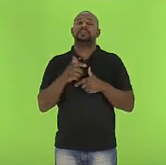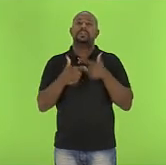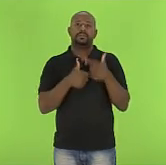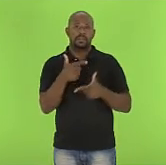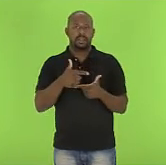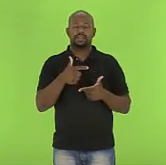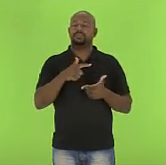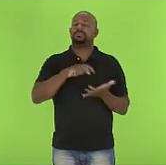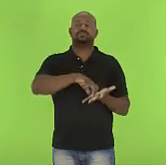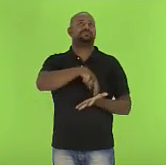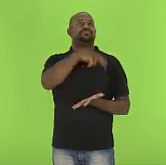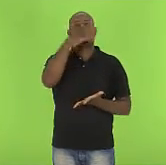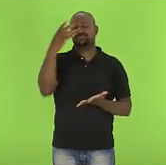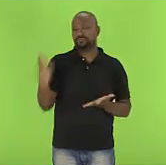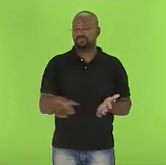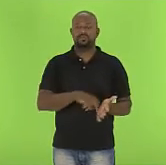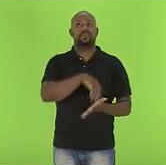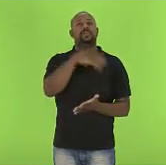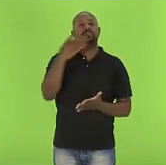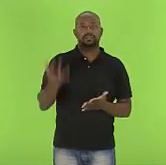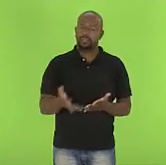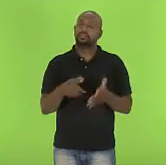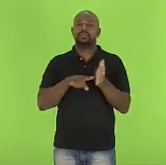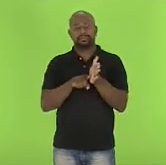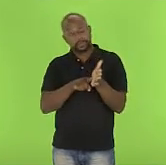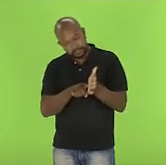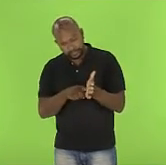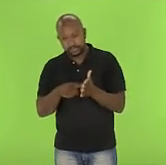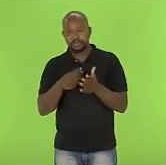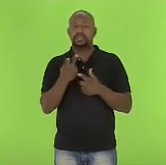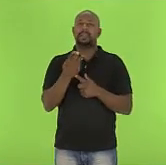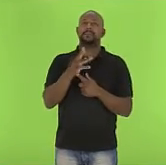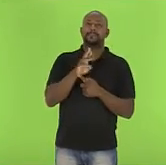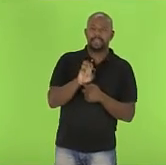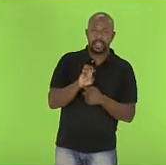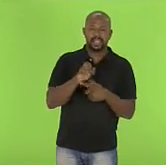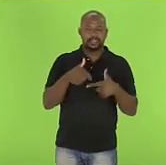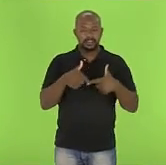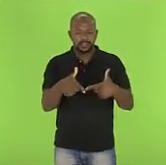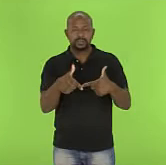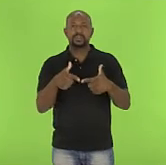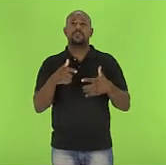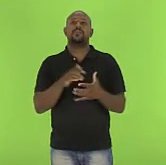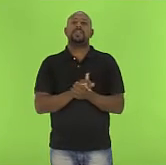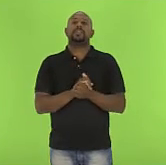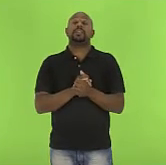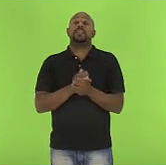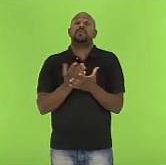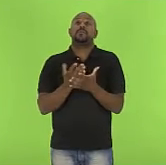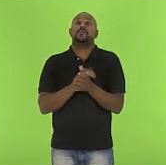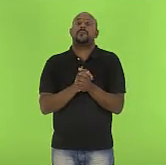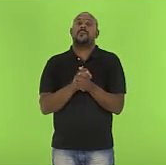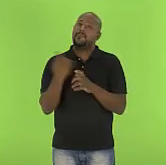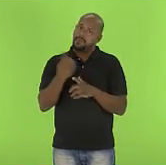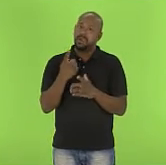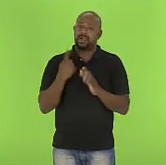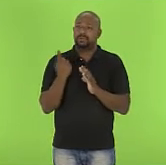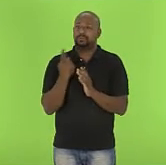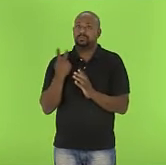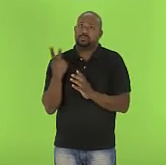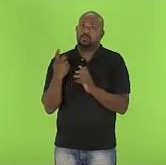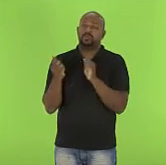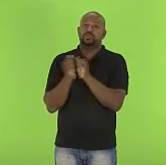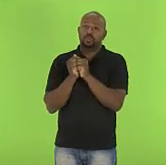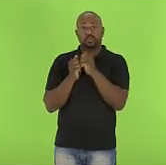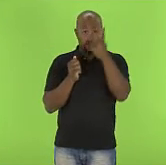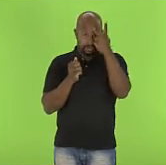gente tem trabalhado dia e noite, tanto na pesquisa quanto na pré-produção, na execução. Então, a gente está se